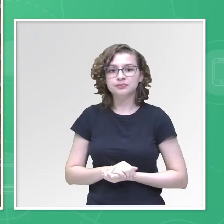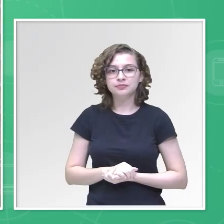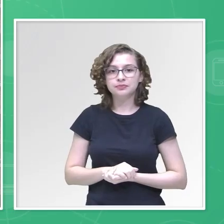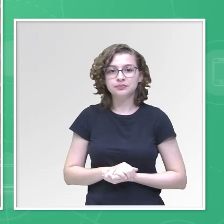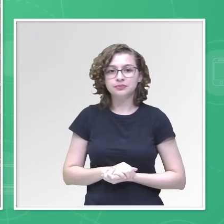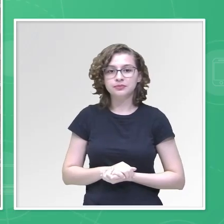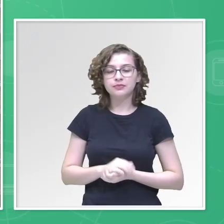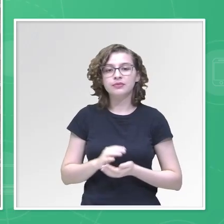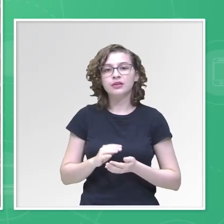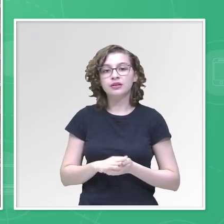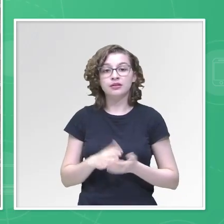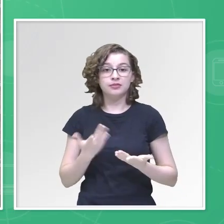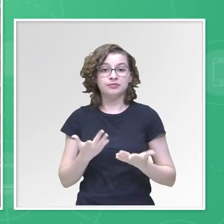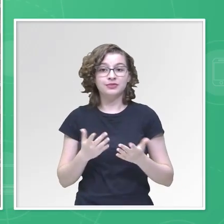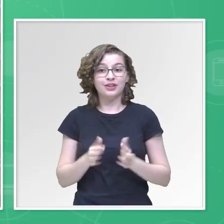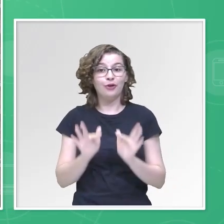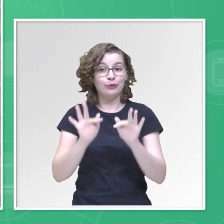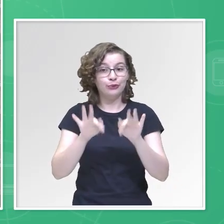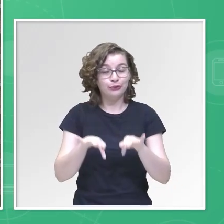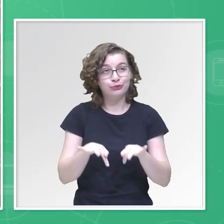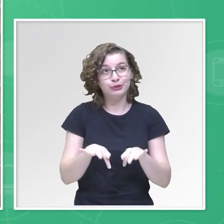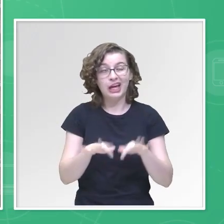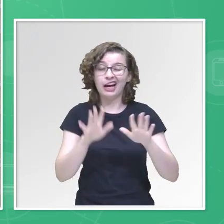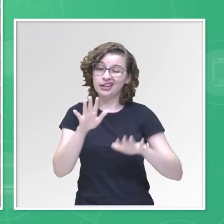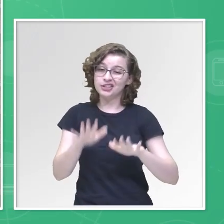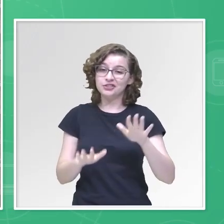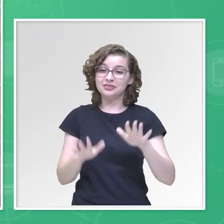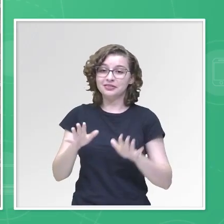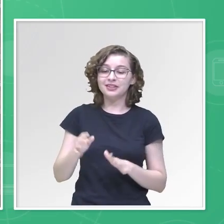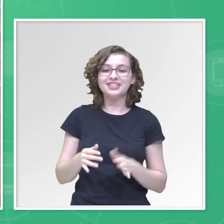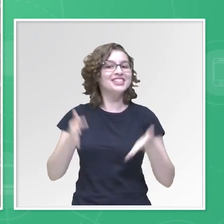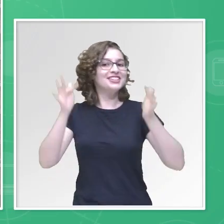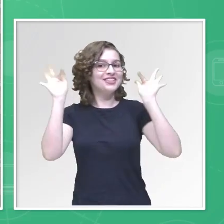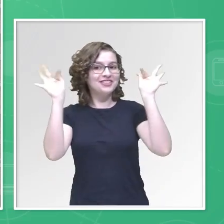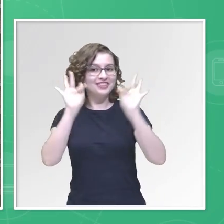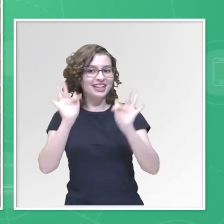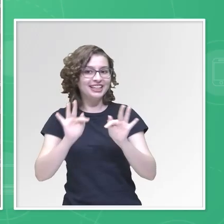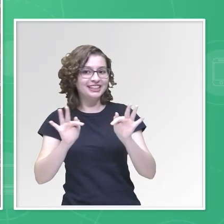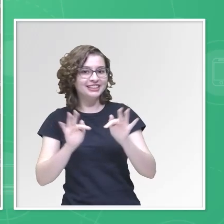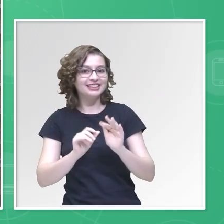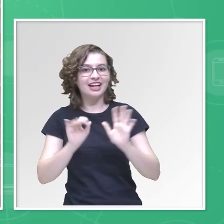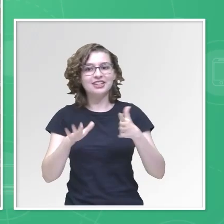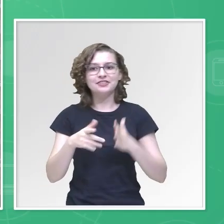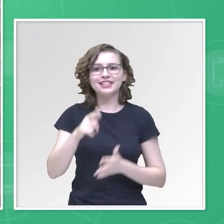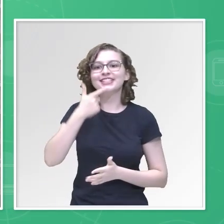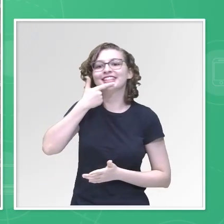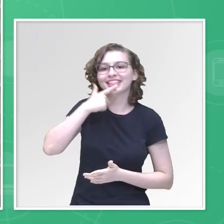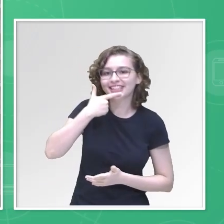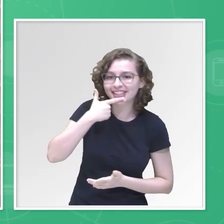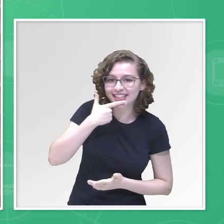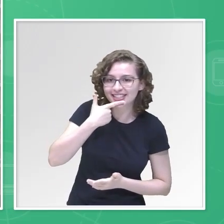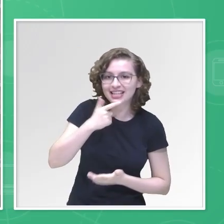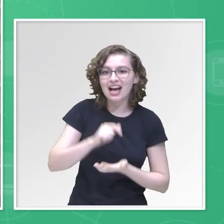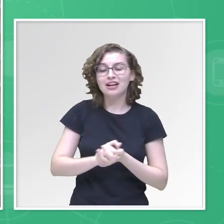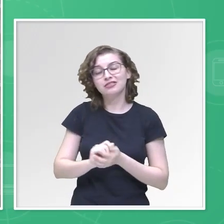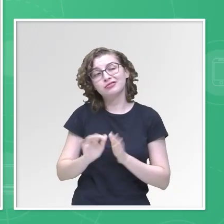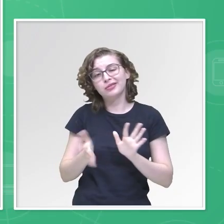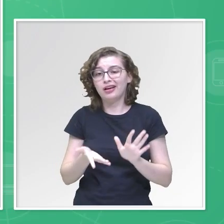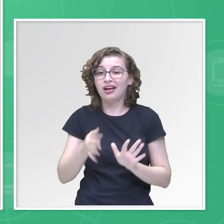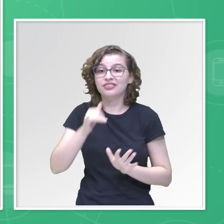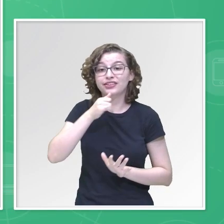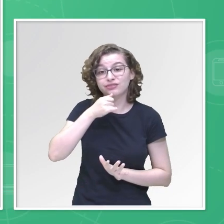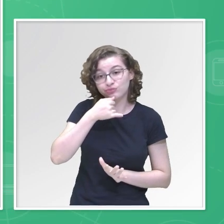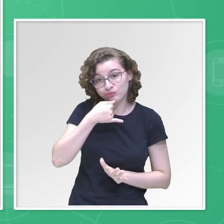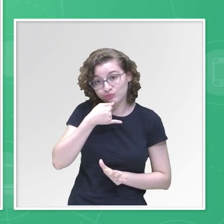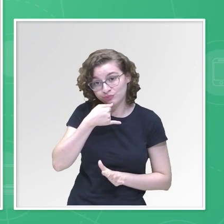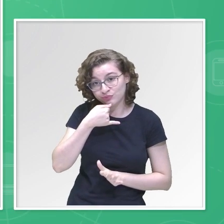final nesse desse texto ele pode ser alegre pode ser triste pode ser cômico pode ser trágico certo então